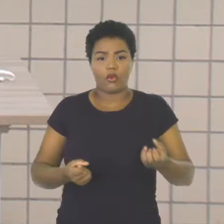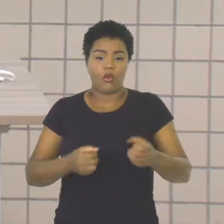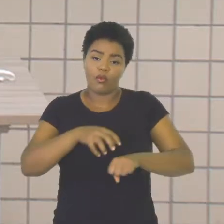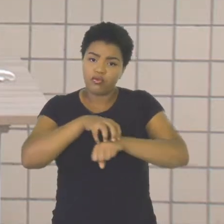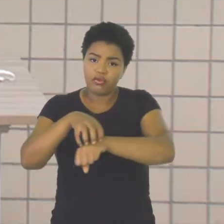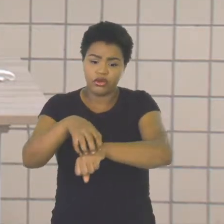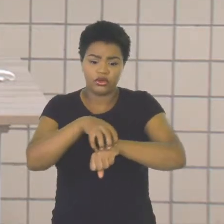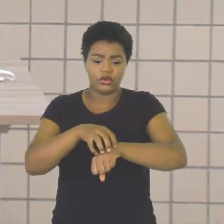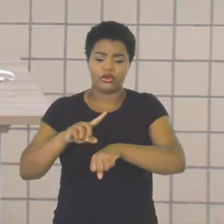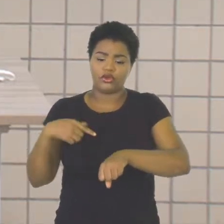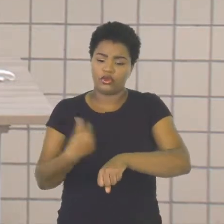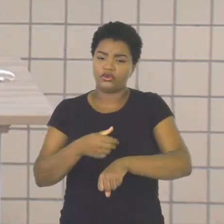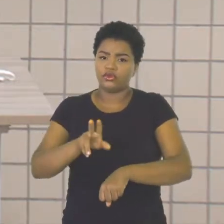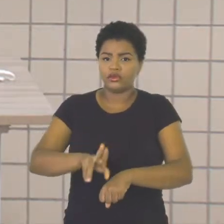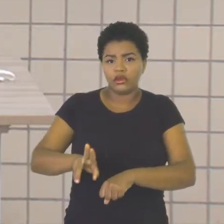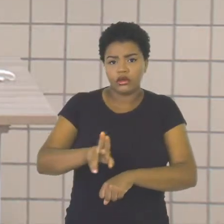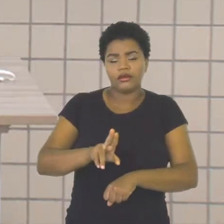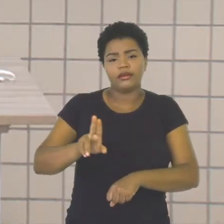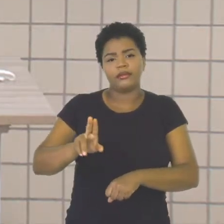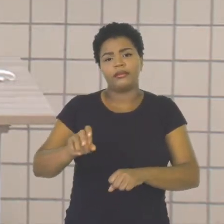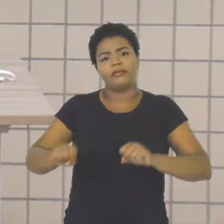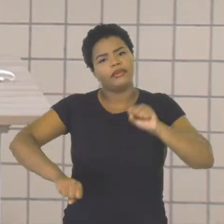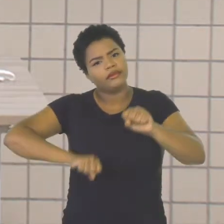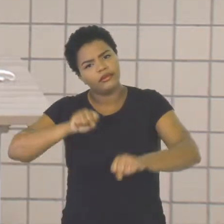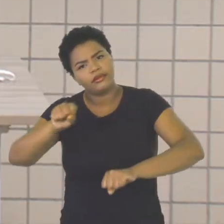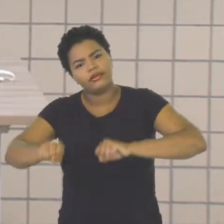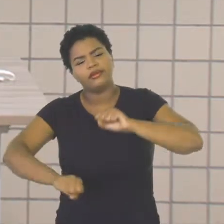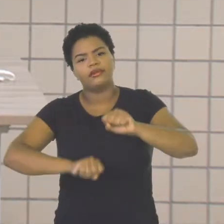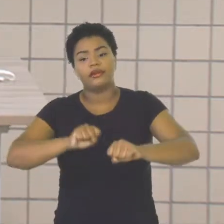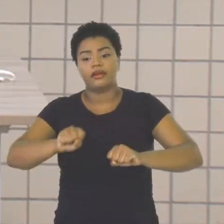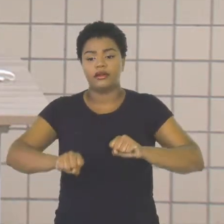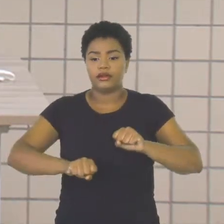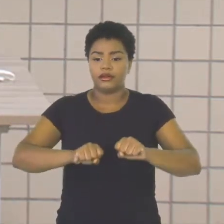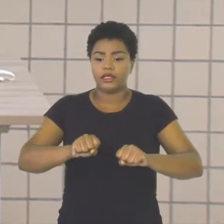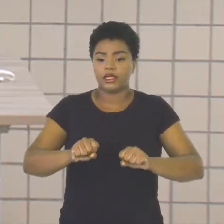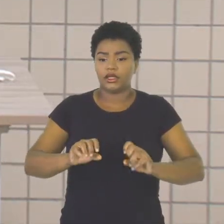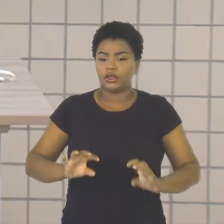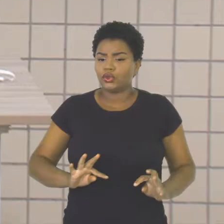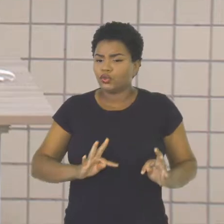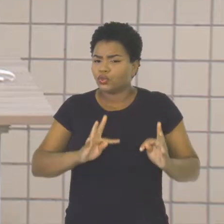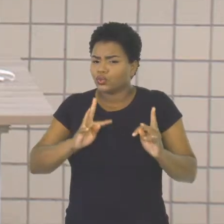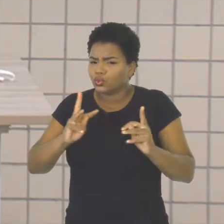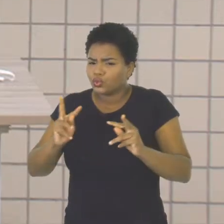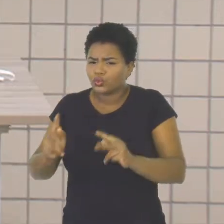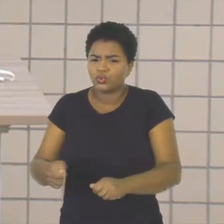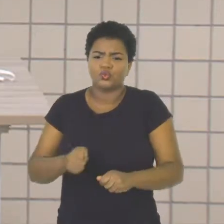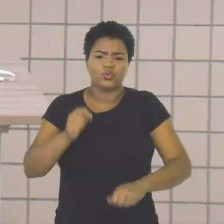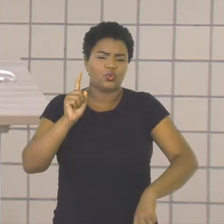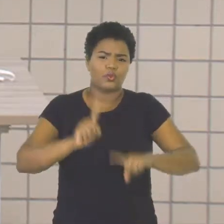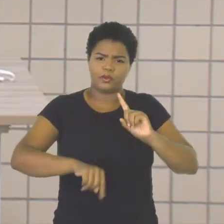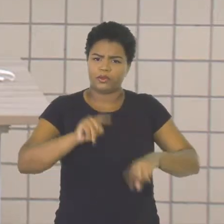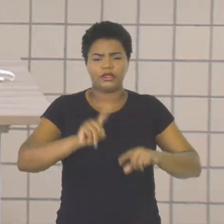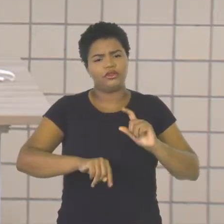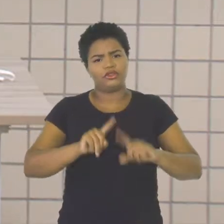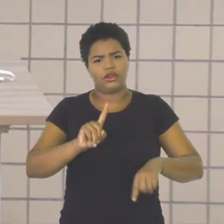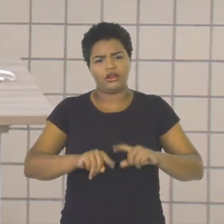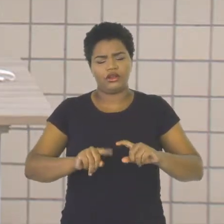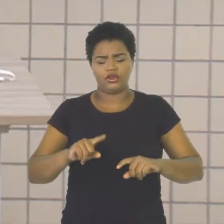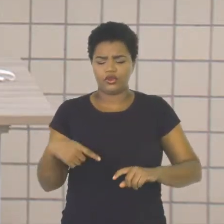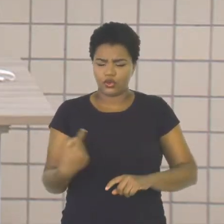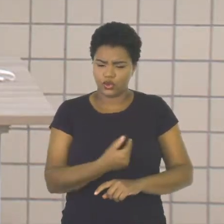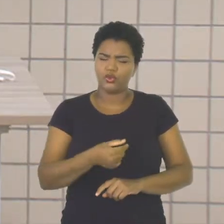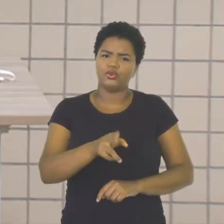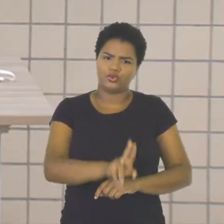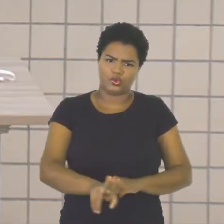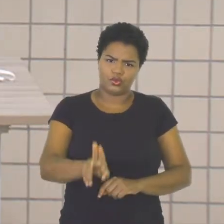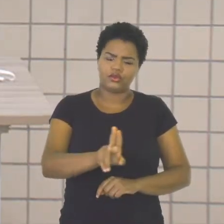para andar, a bicicleta, todos os objetos que nós